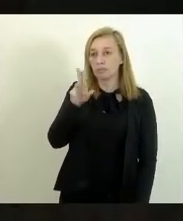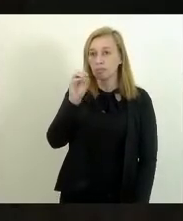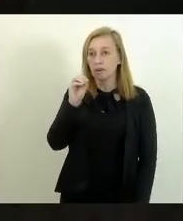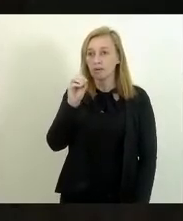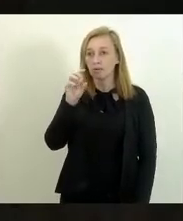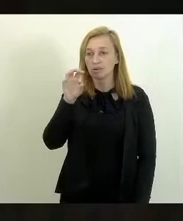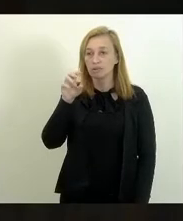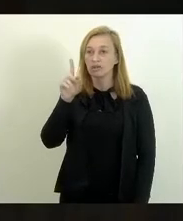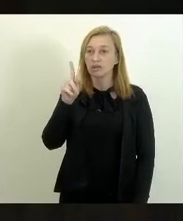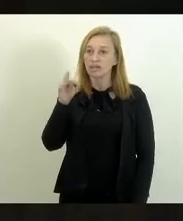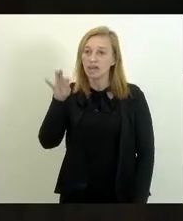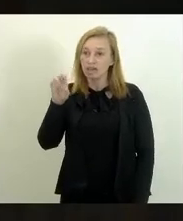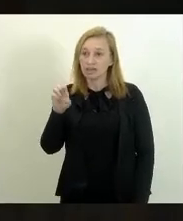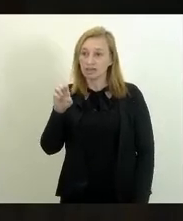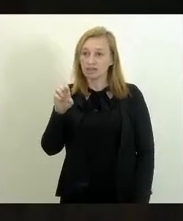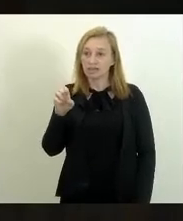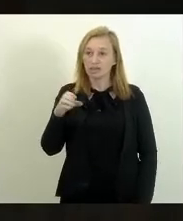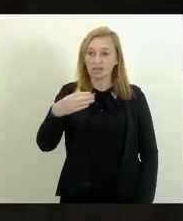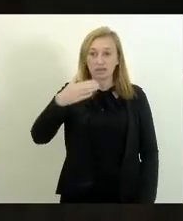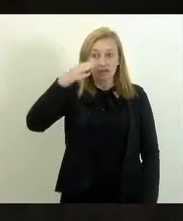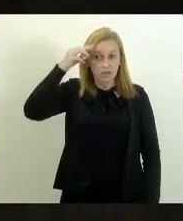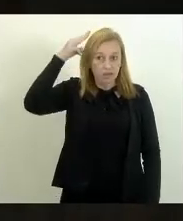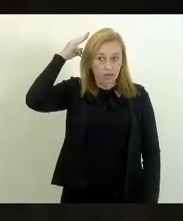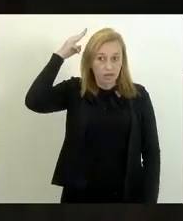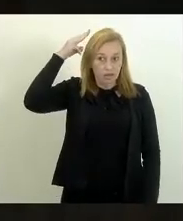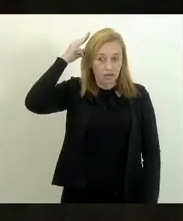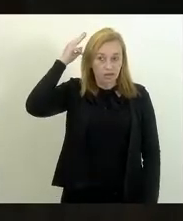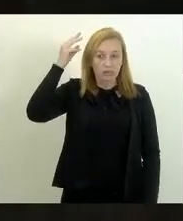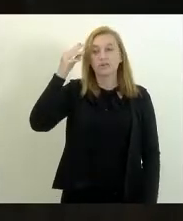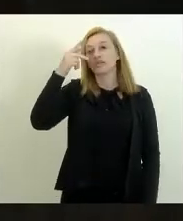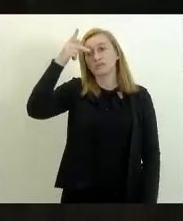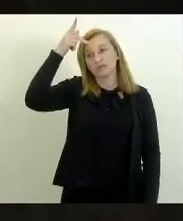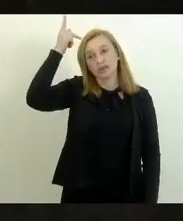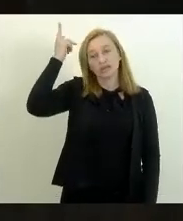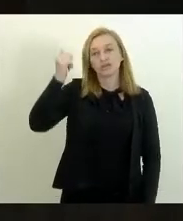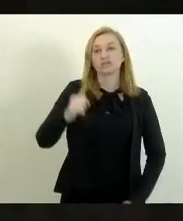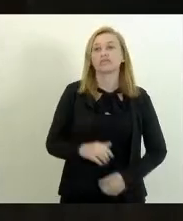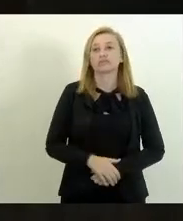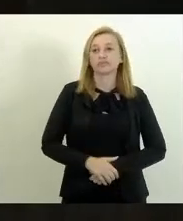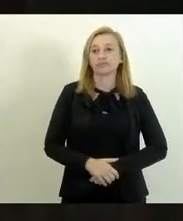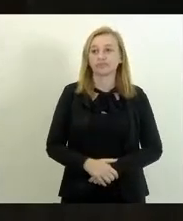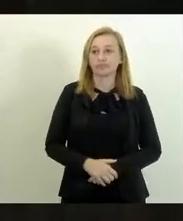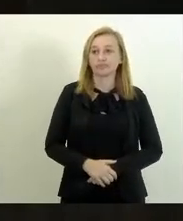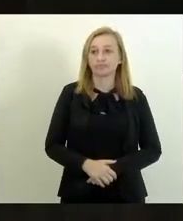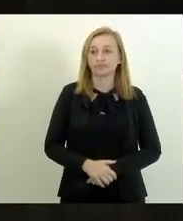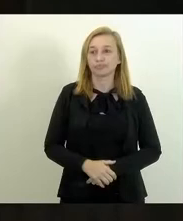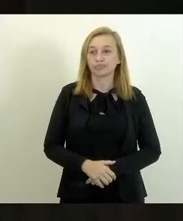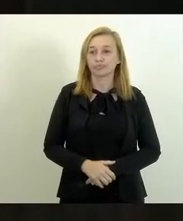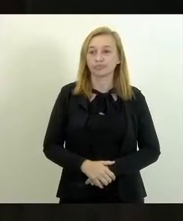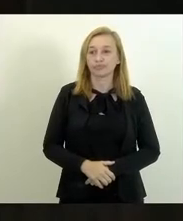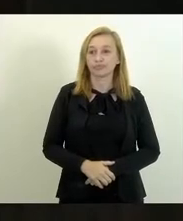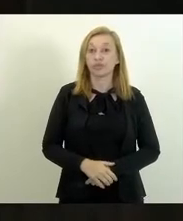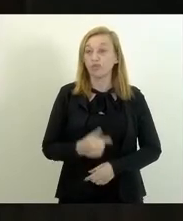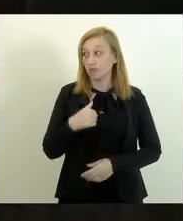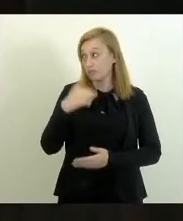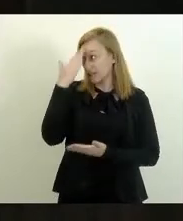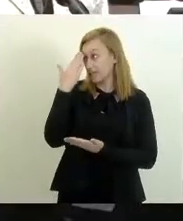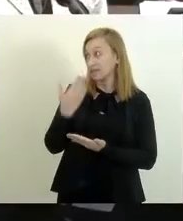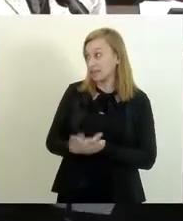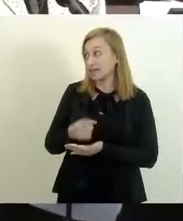Tem que agradecer, né, Luiz? Foi um incidente, foi um mal-entendido. Isso, um tropeção. Vamos crer que